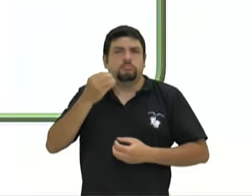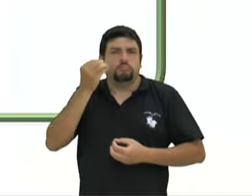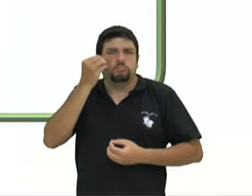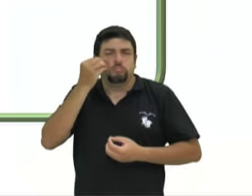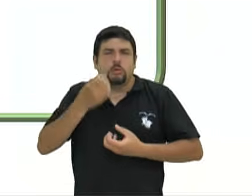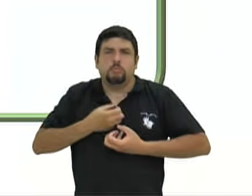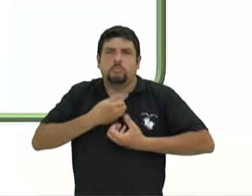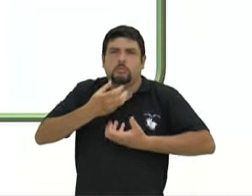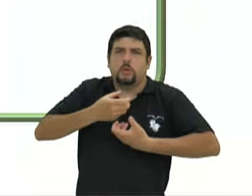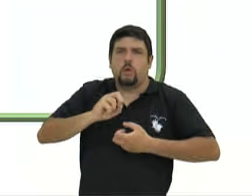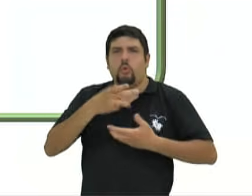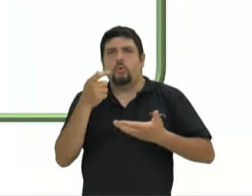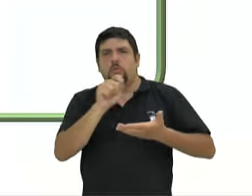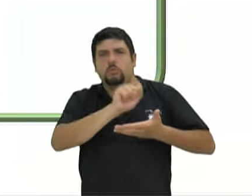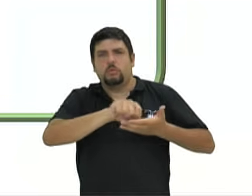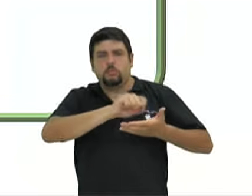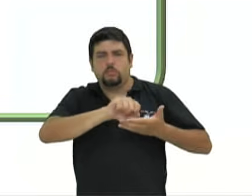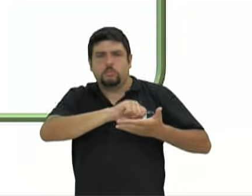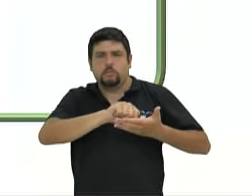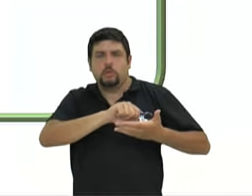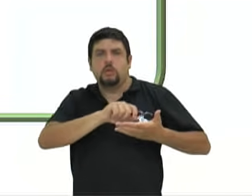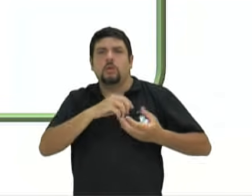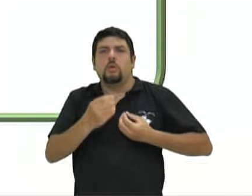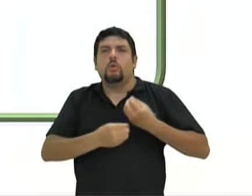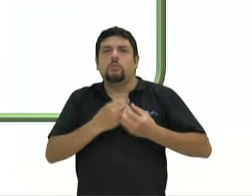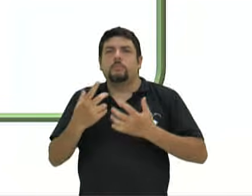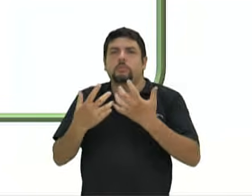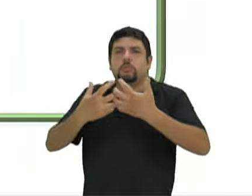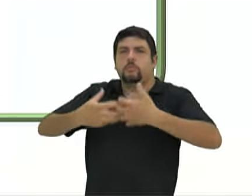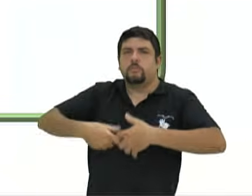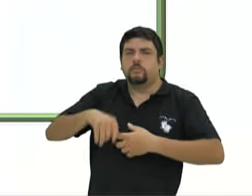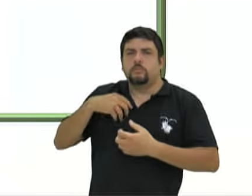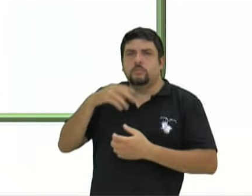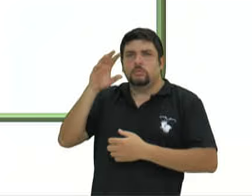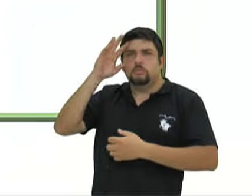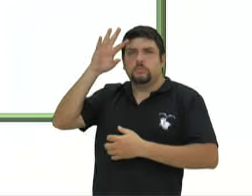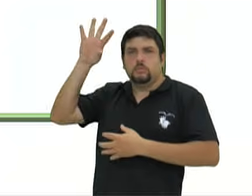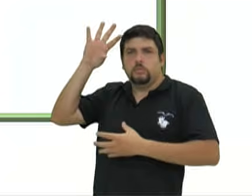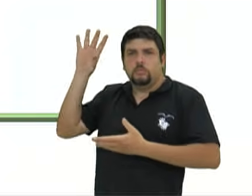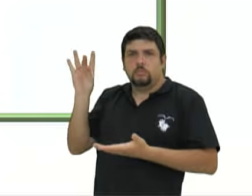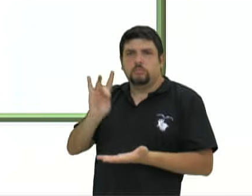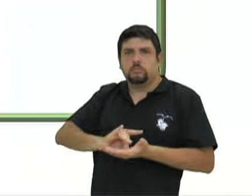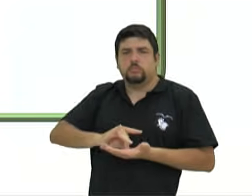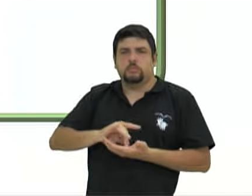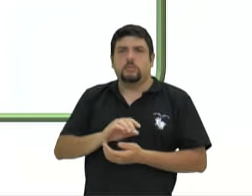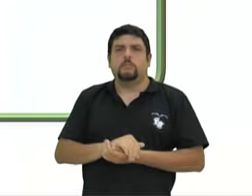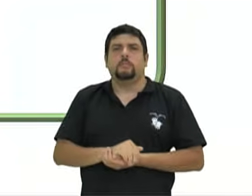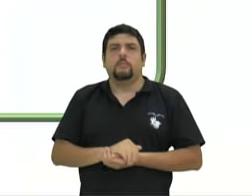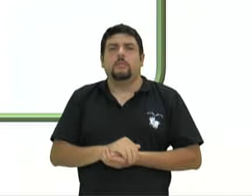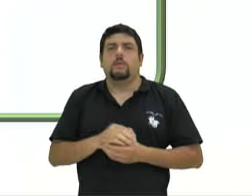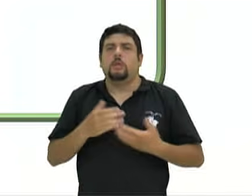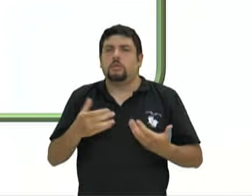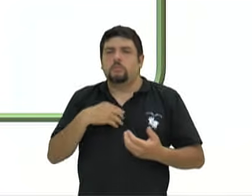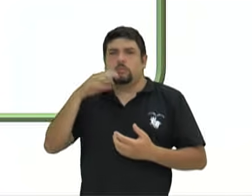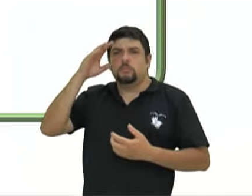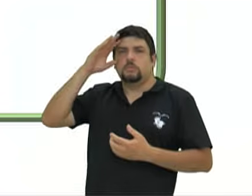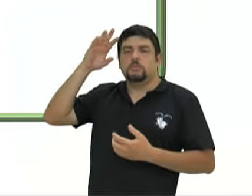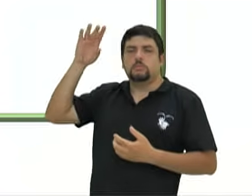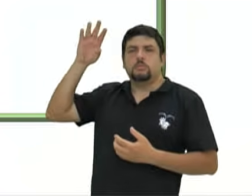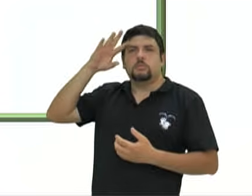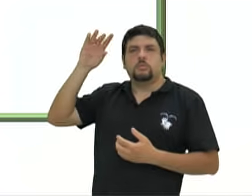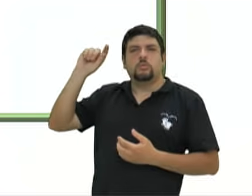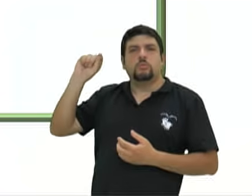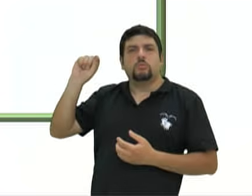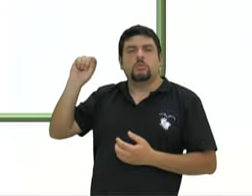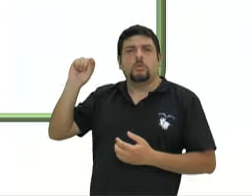por escrito, ou de qualquer outra maneira, o funcionamento do real do pensamento, ditado do pensamento na ausência de